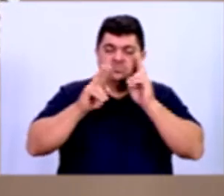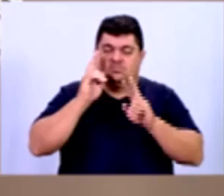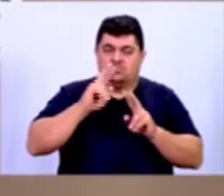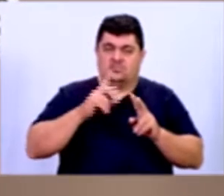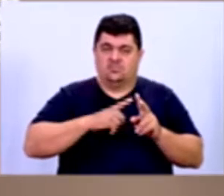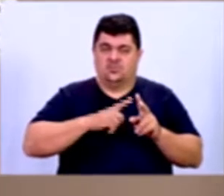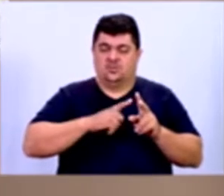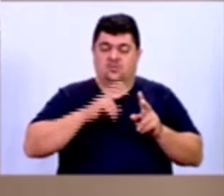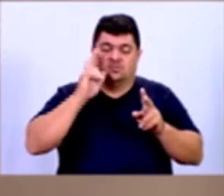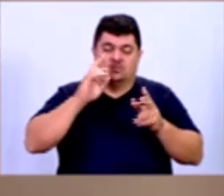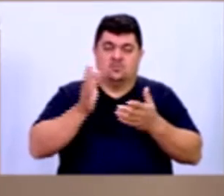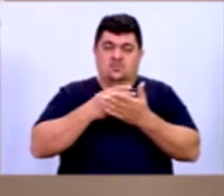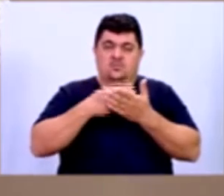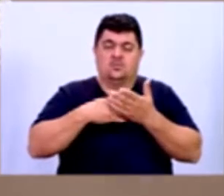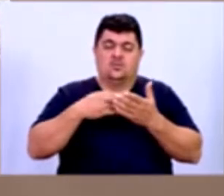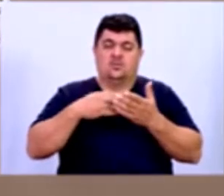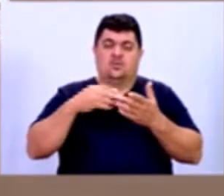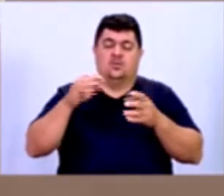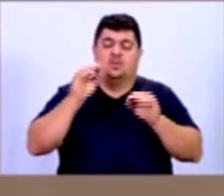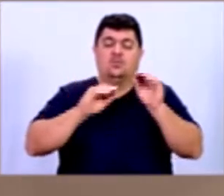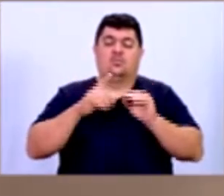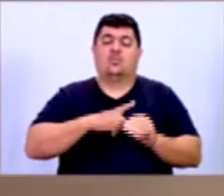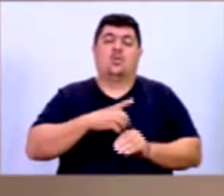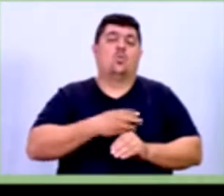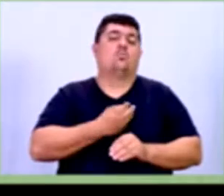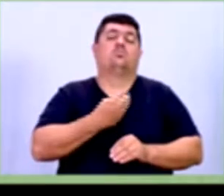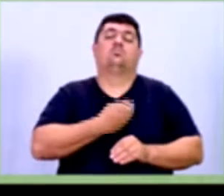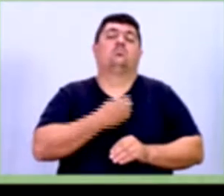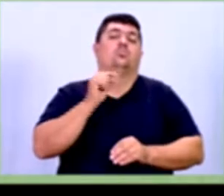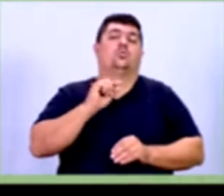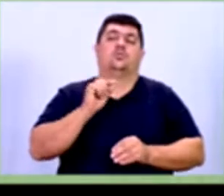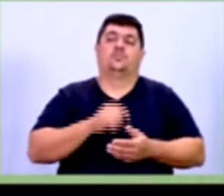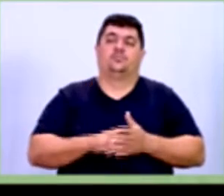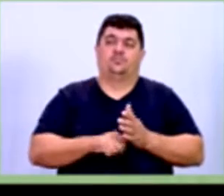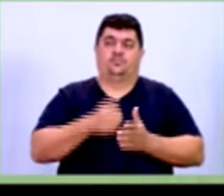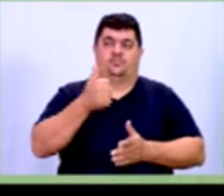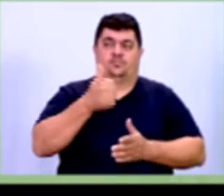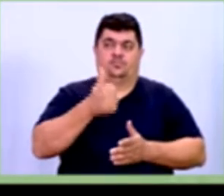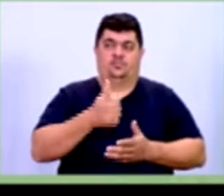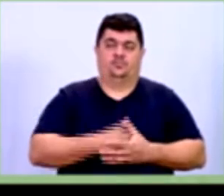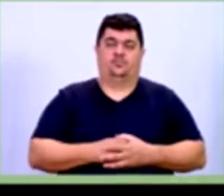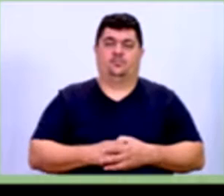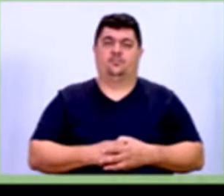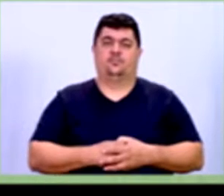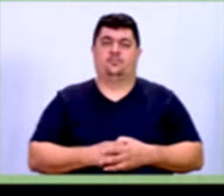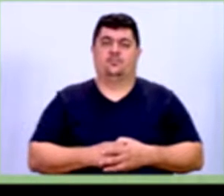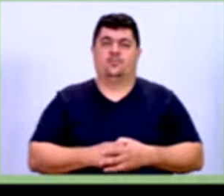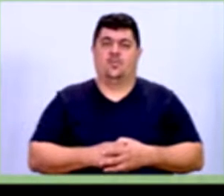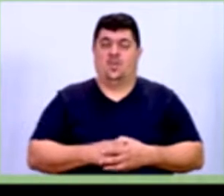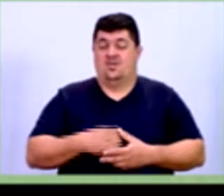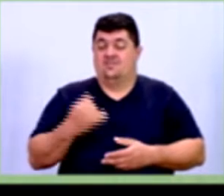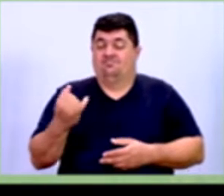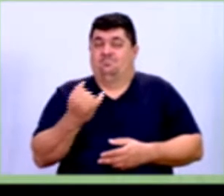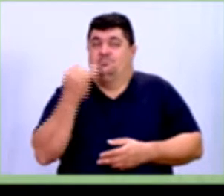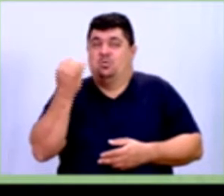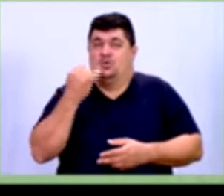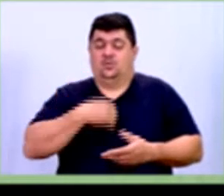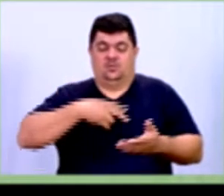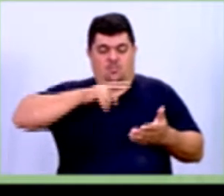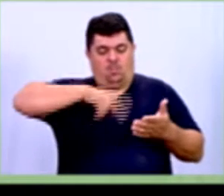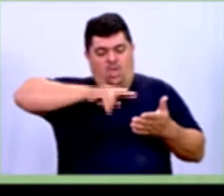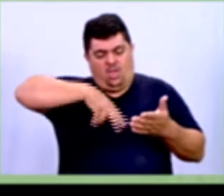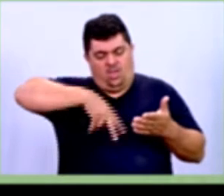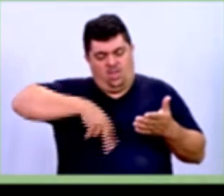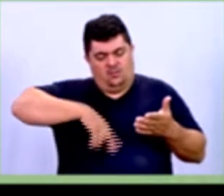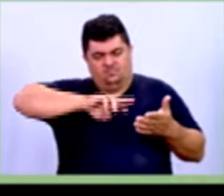ao elaborar um livro didático, o que ela deve conter? Primeiro, práticas de leitura